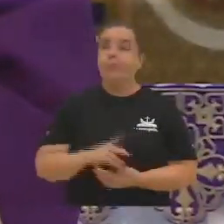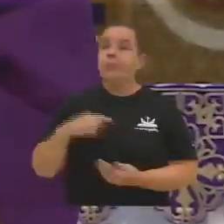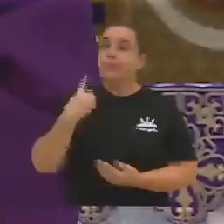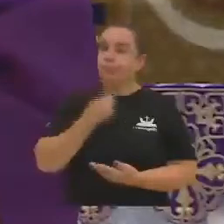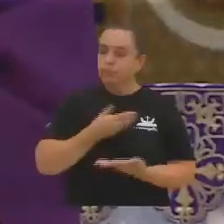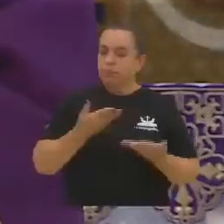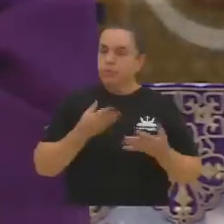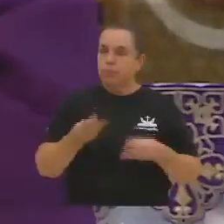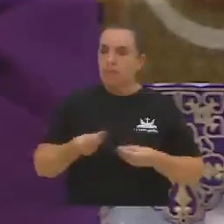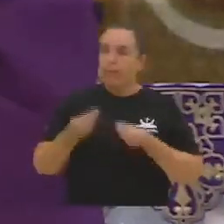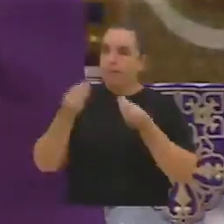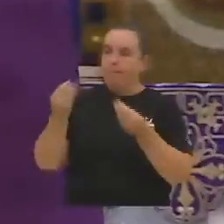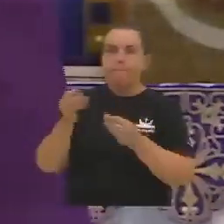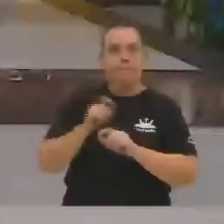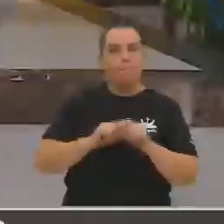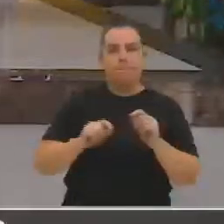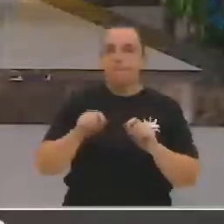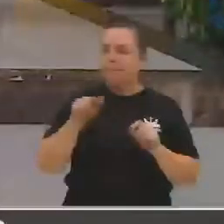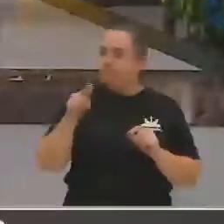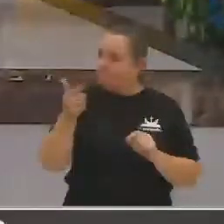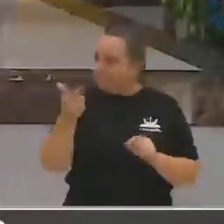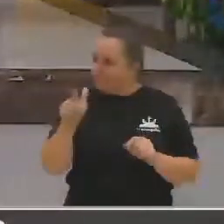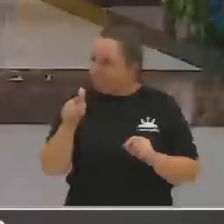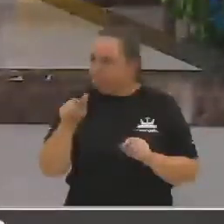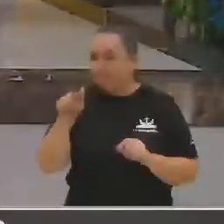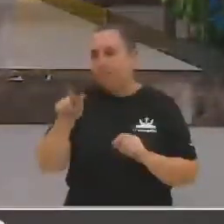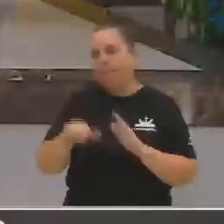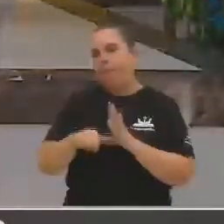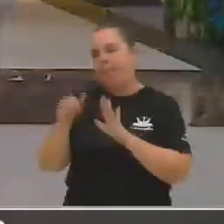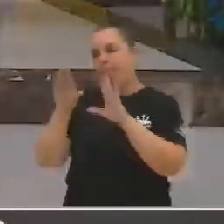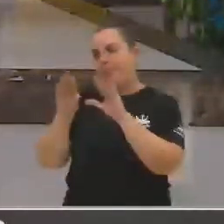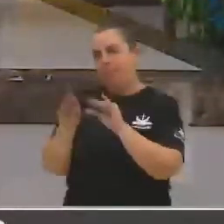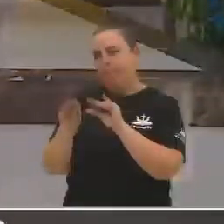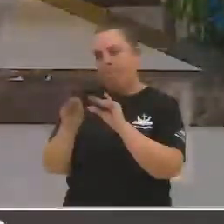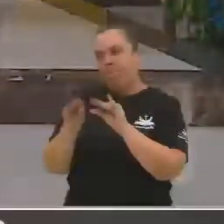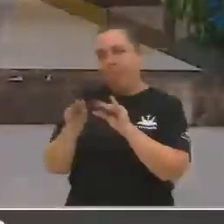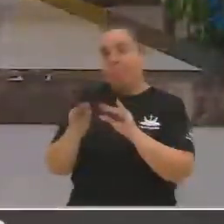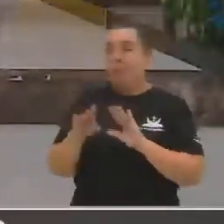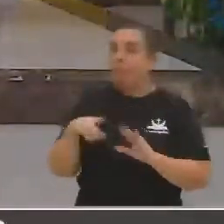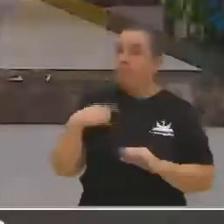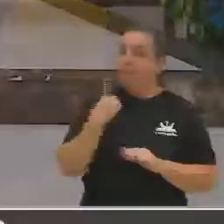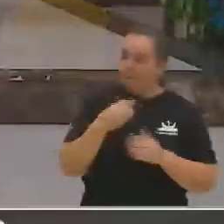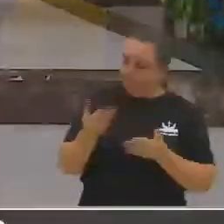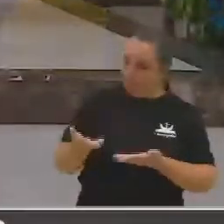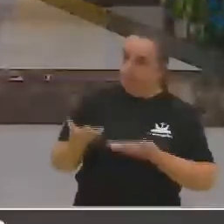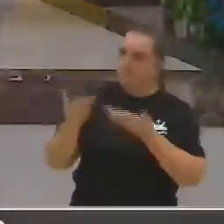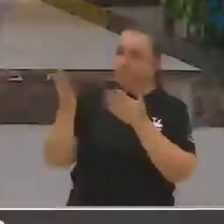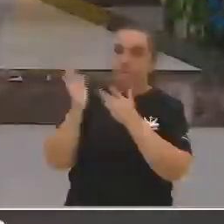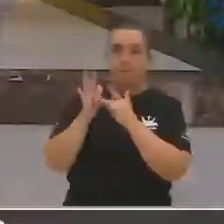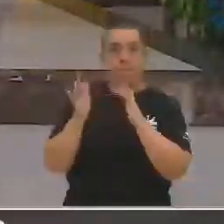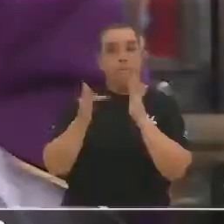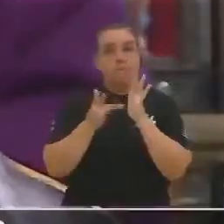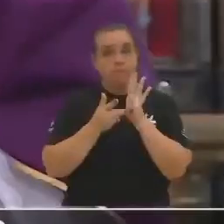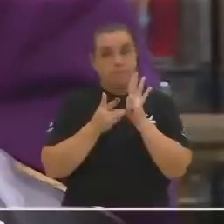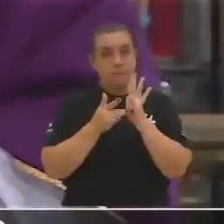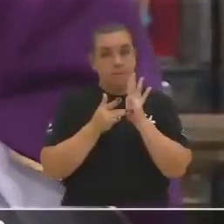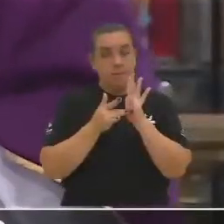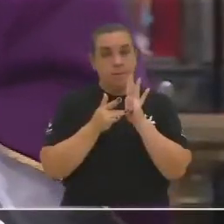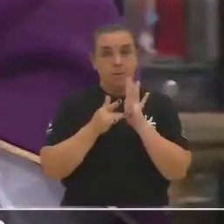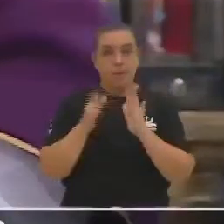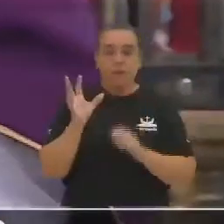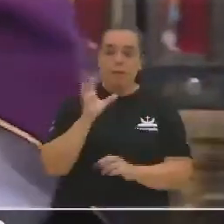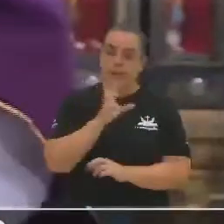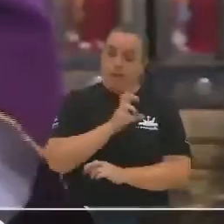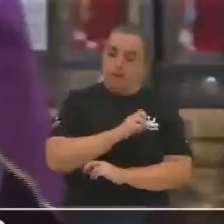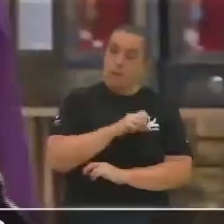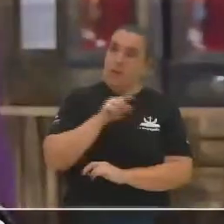dar aquilo que Ele não teve naquela primeira noite. Nós vamos entregar para Jesus o amor